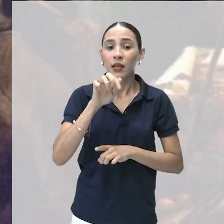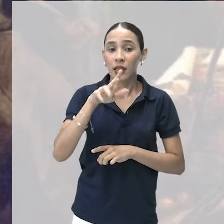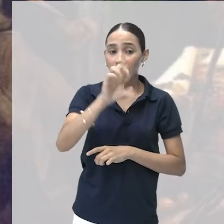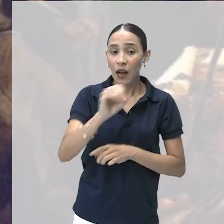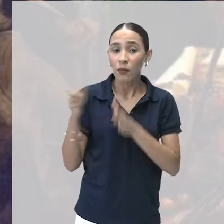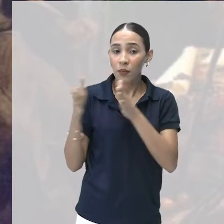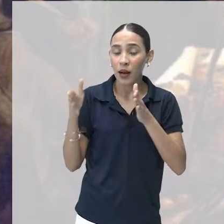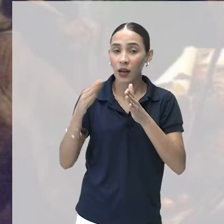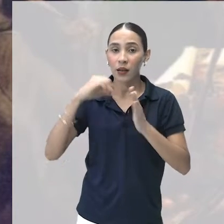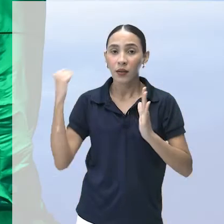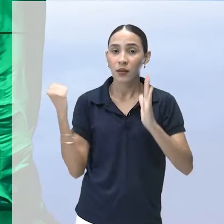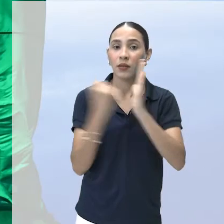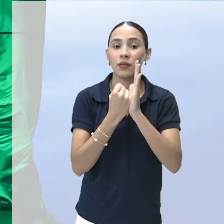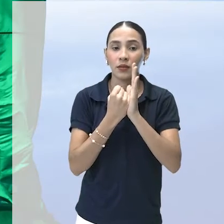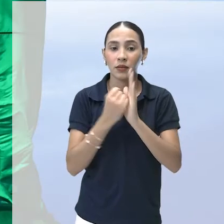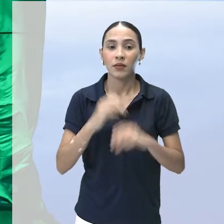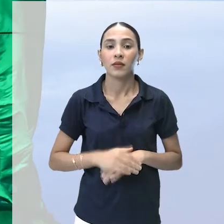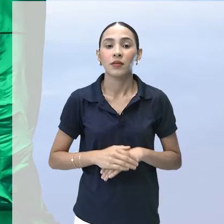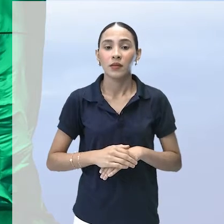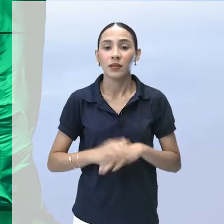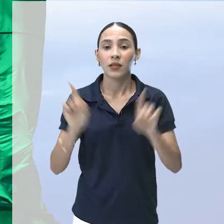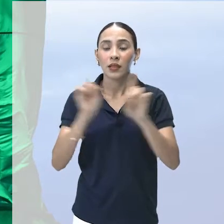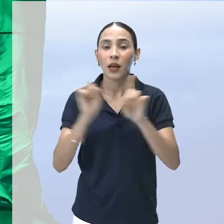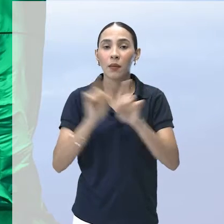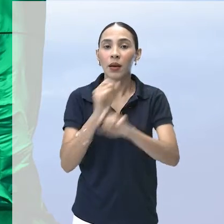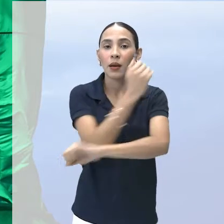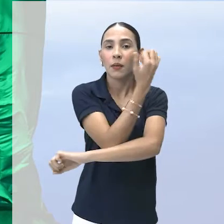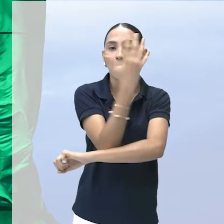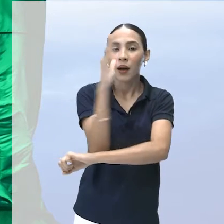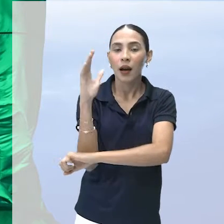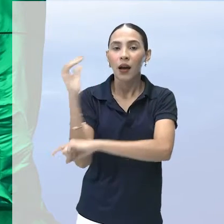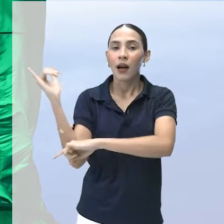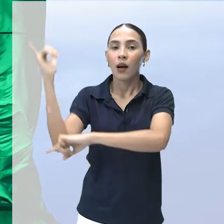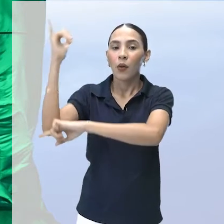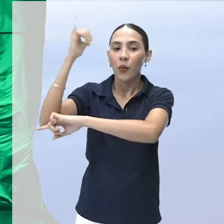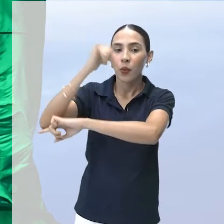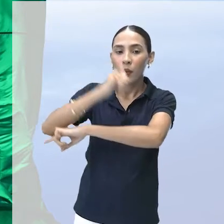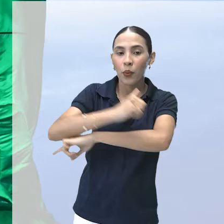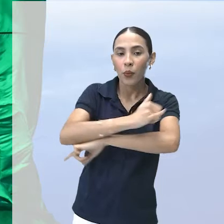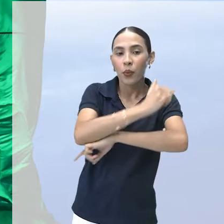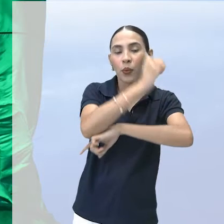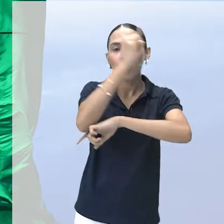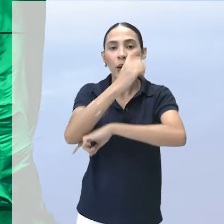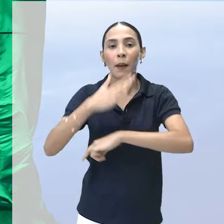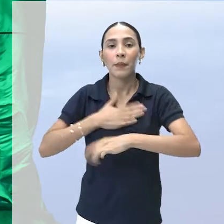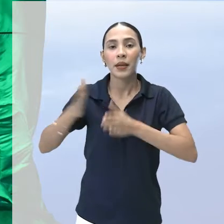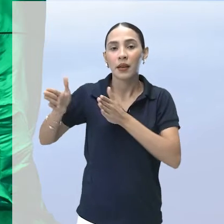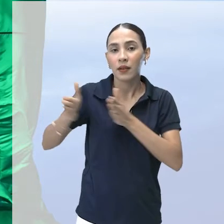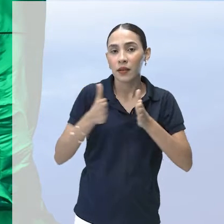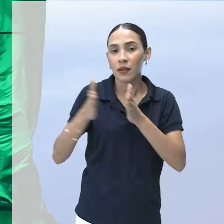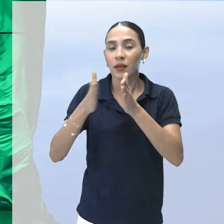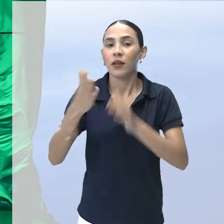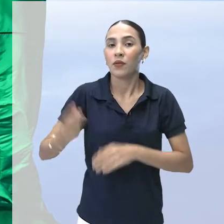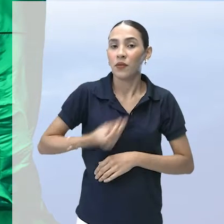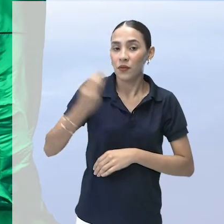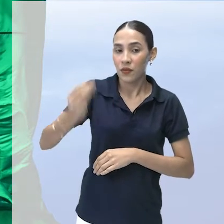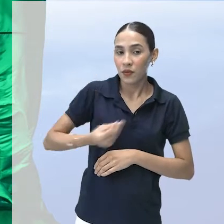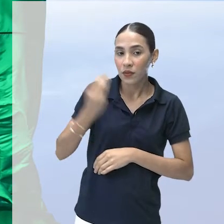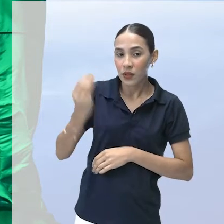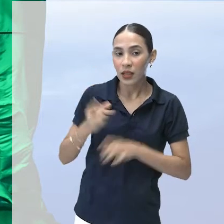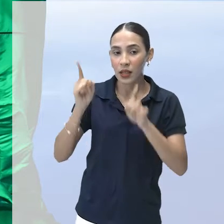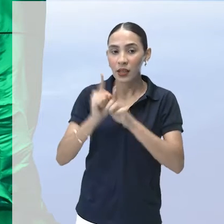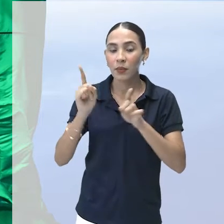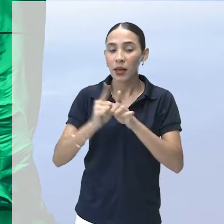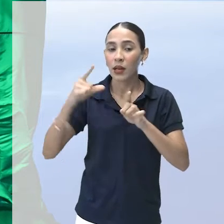época, gravou: sobre a cabeça os aviões, sobre os meus pés os caminhões,